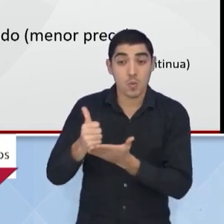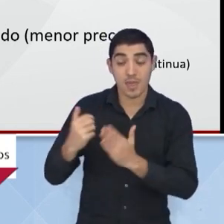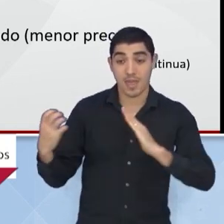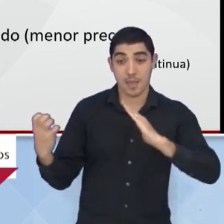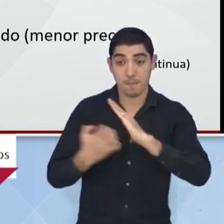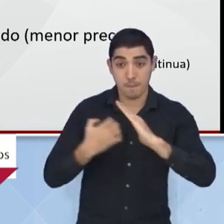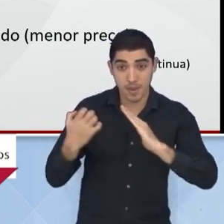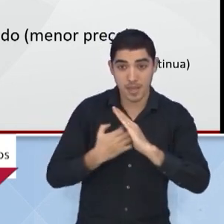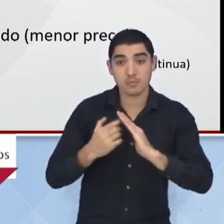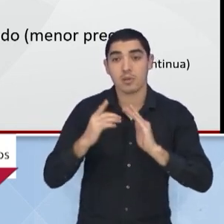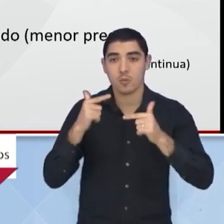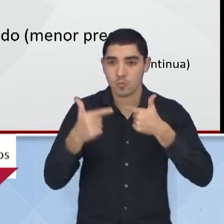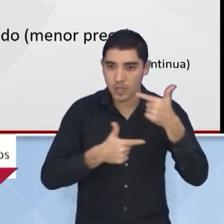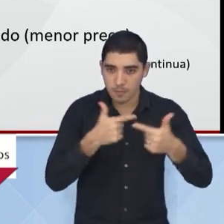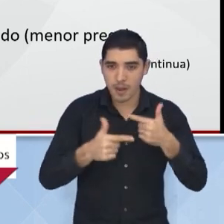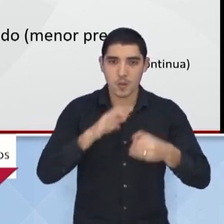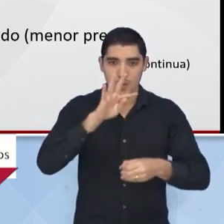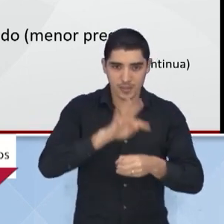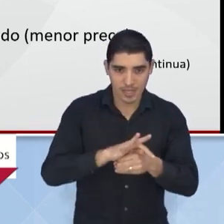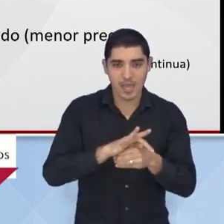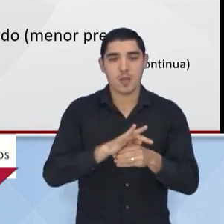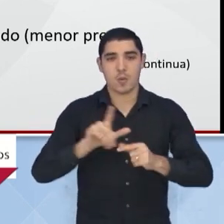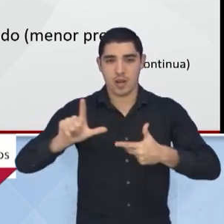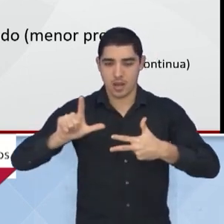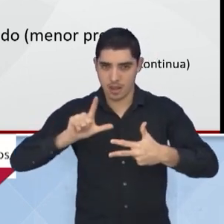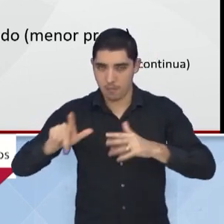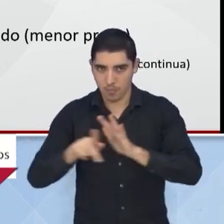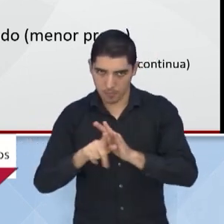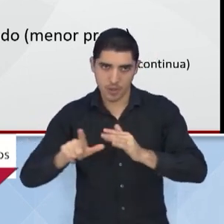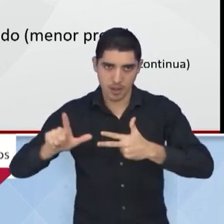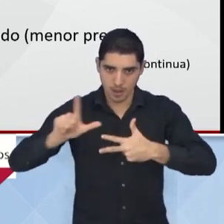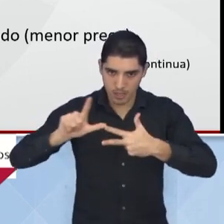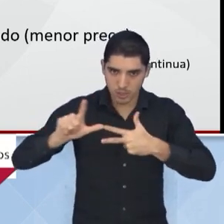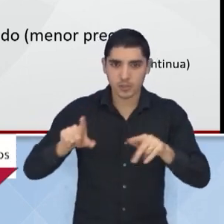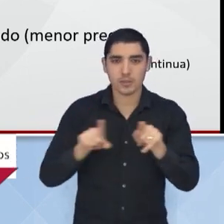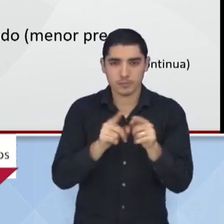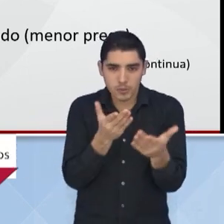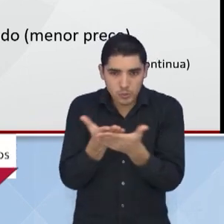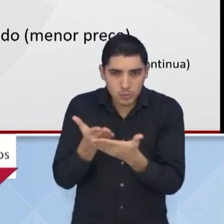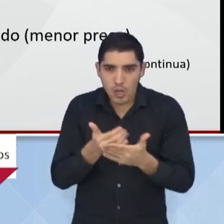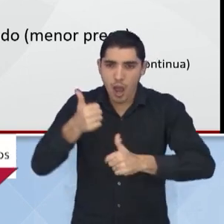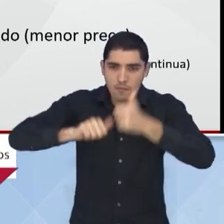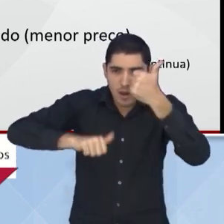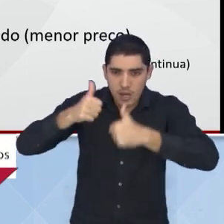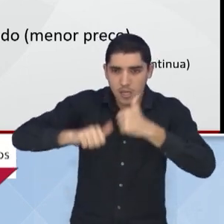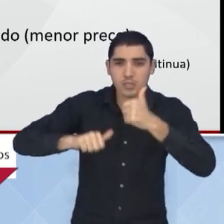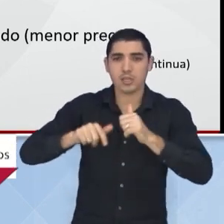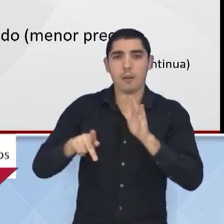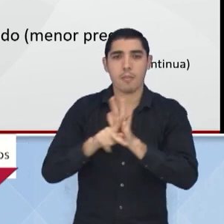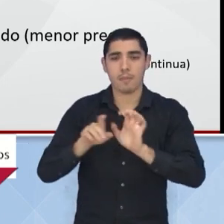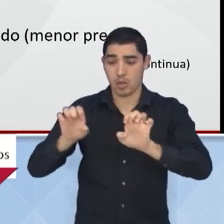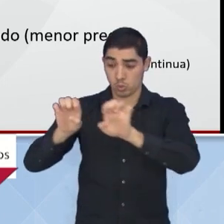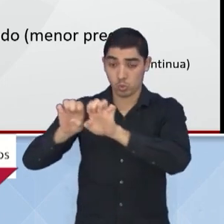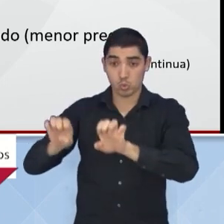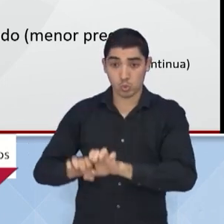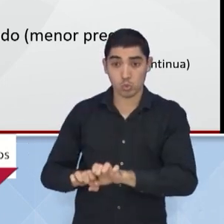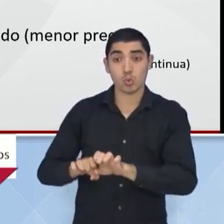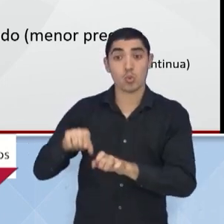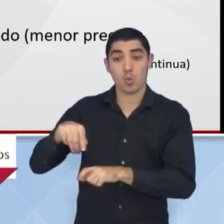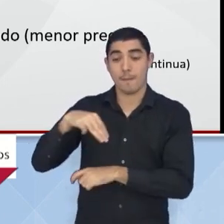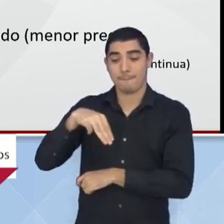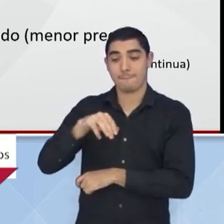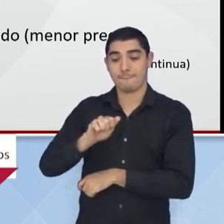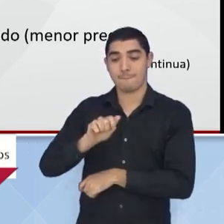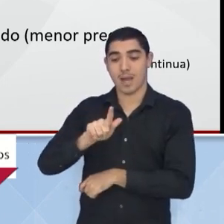serviços técnicos legislativos de estudos avaliação e revisão da legislação Municipal para reestruturação do estatuto do magistério